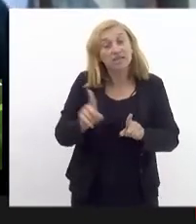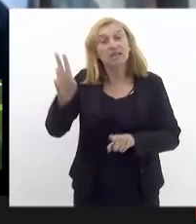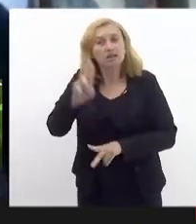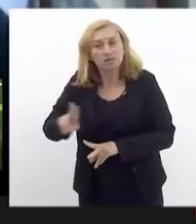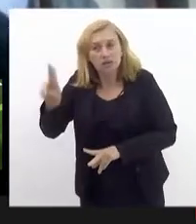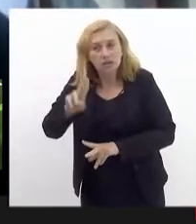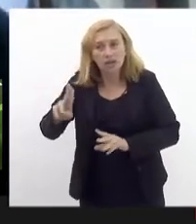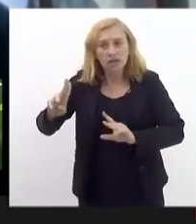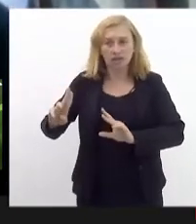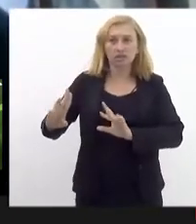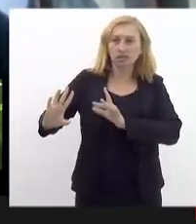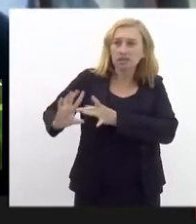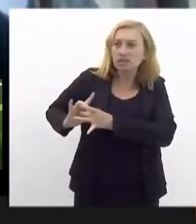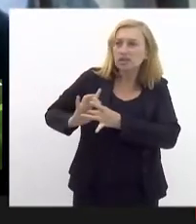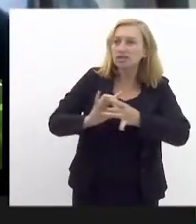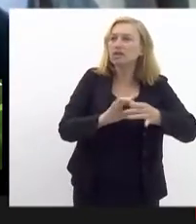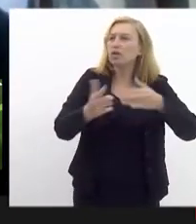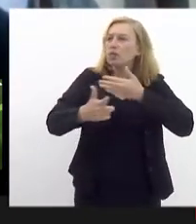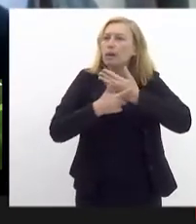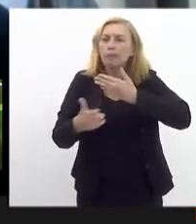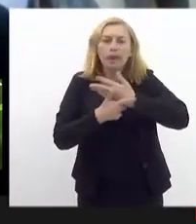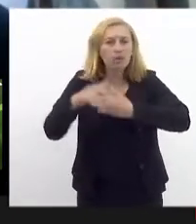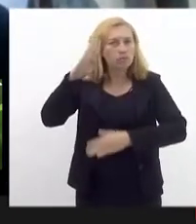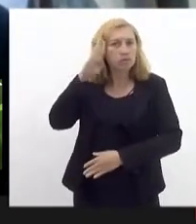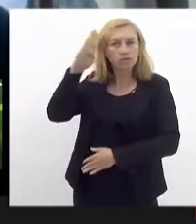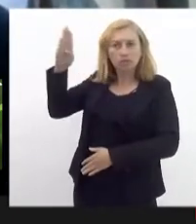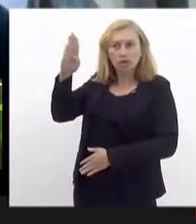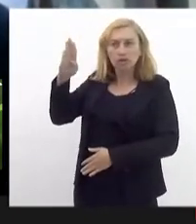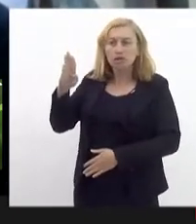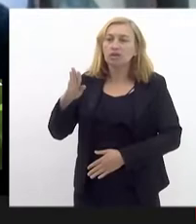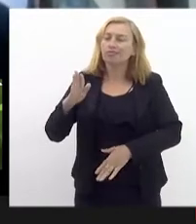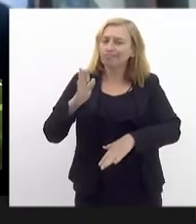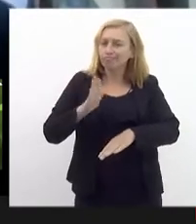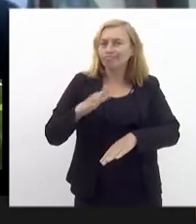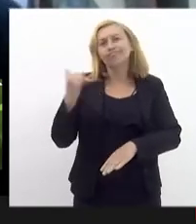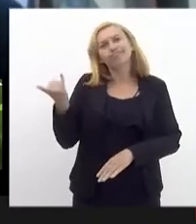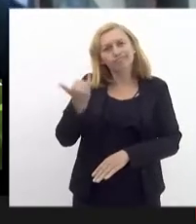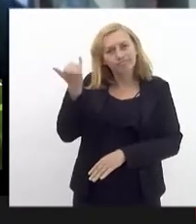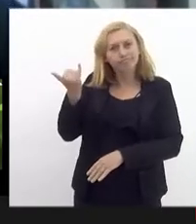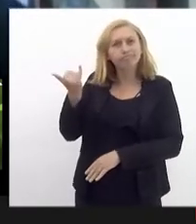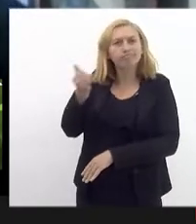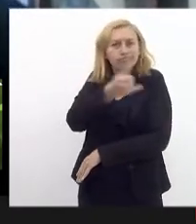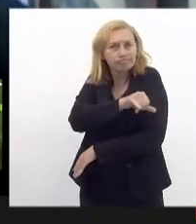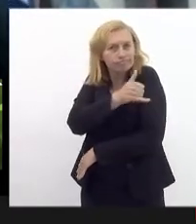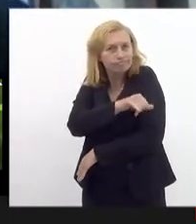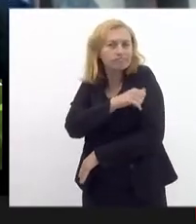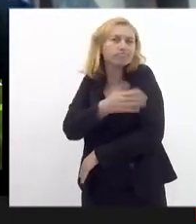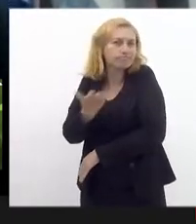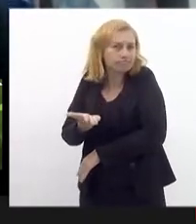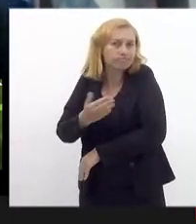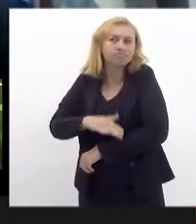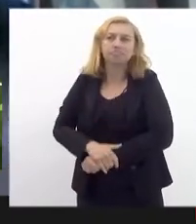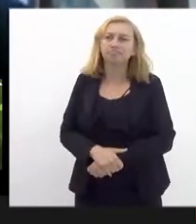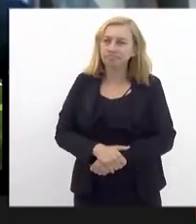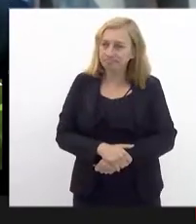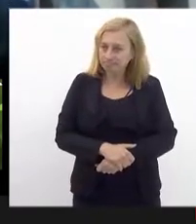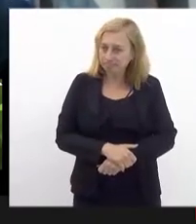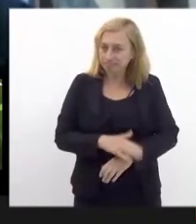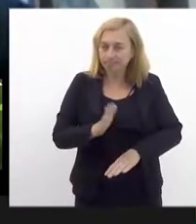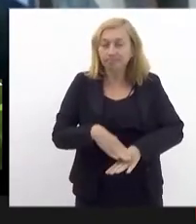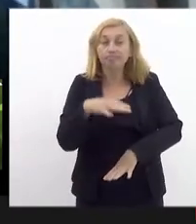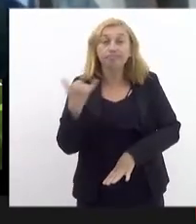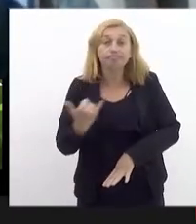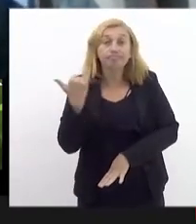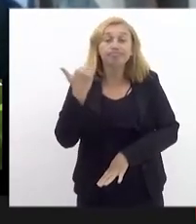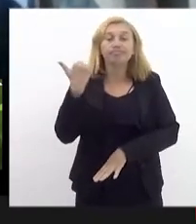universidades tivessem um papel fundamental, ainda mais o Rio de Janeiro, que sedia as mais